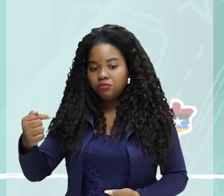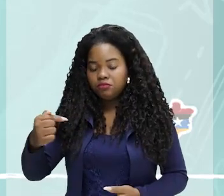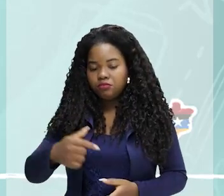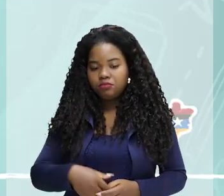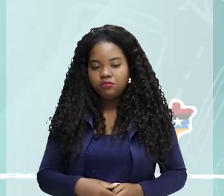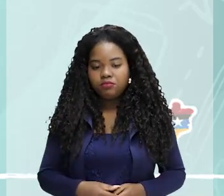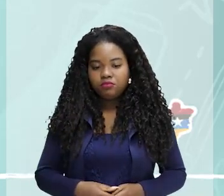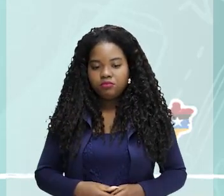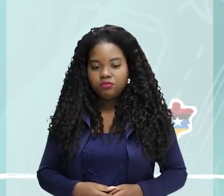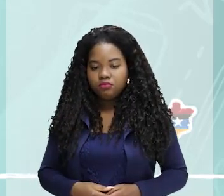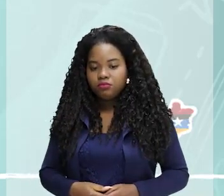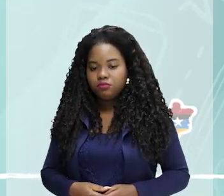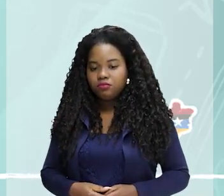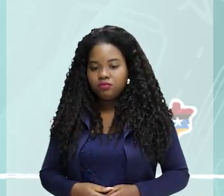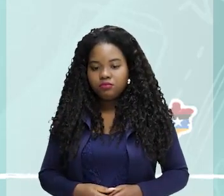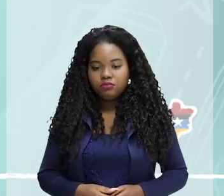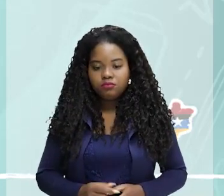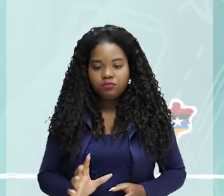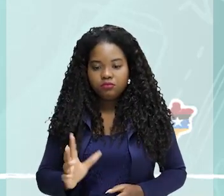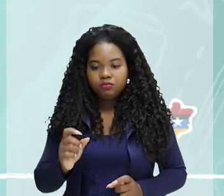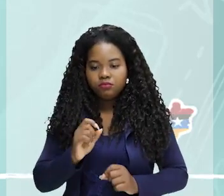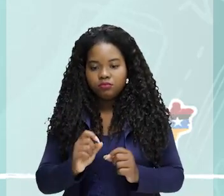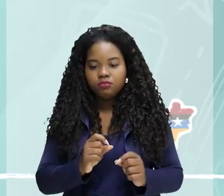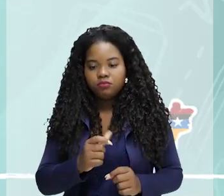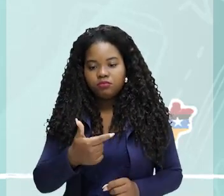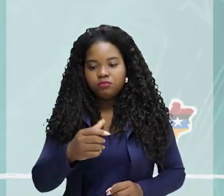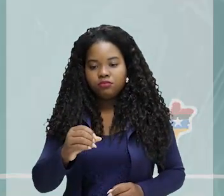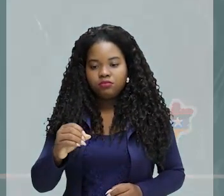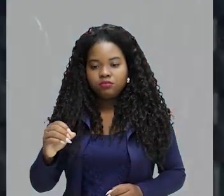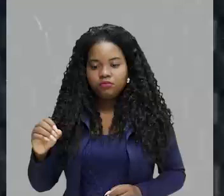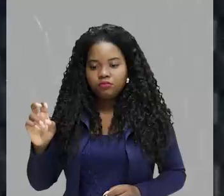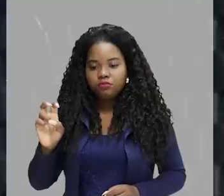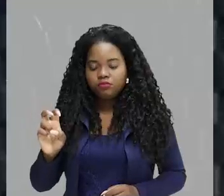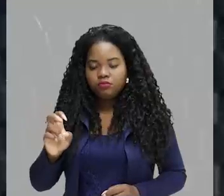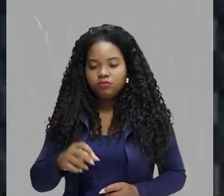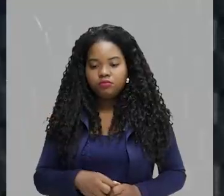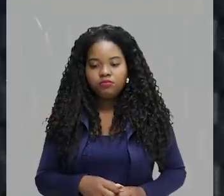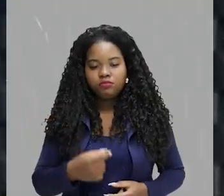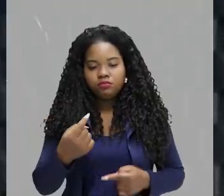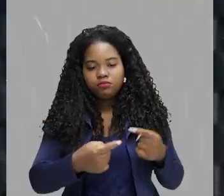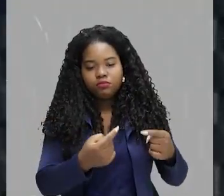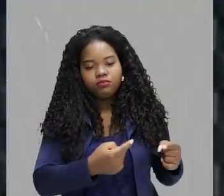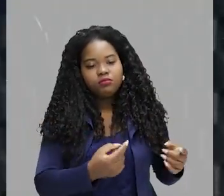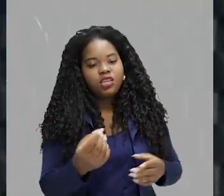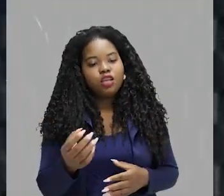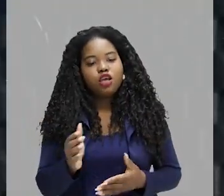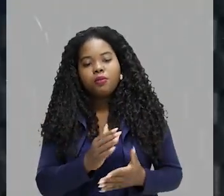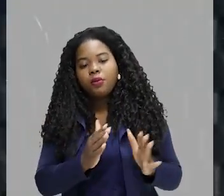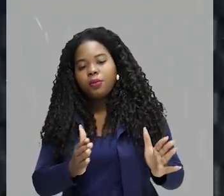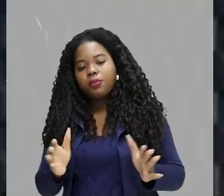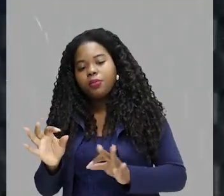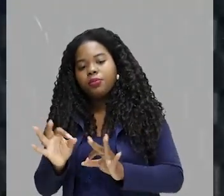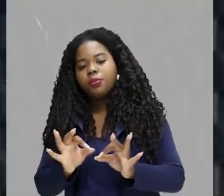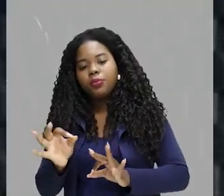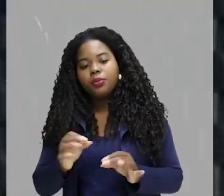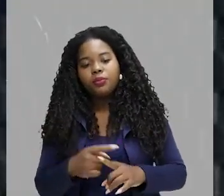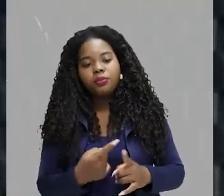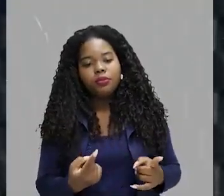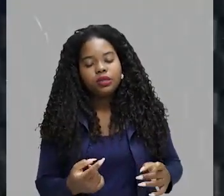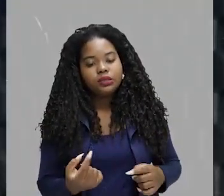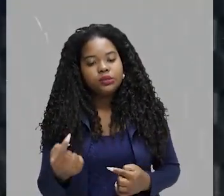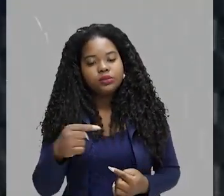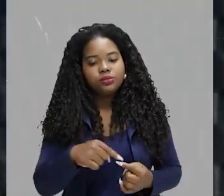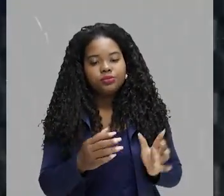passado. Mas que entrou em vigor mesmo só em 2005. Então discutiram, debateram, deliberaram em 97, mas as